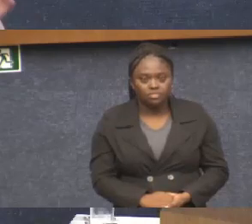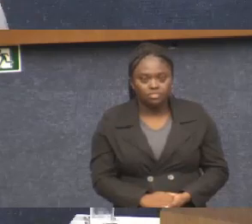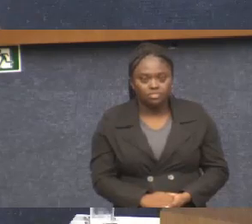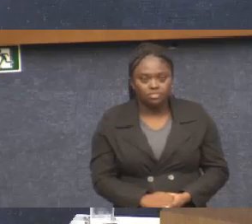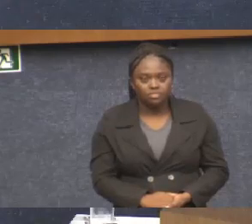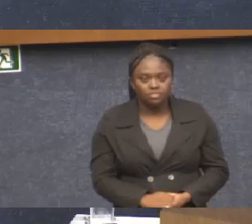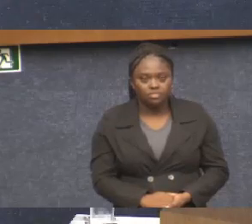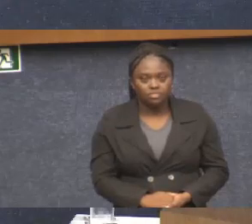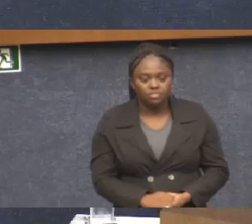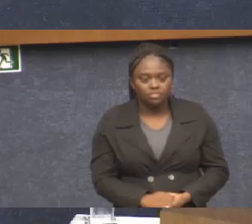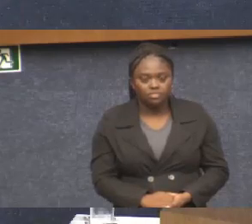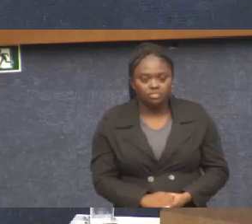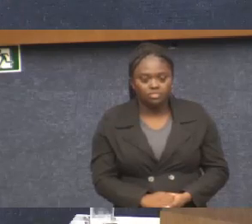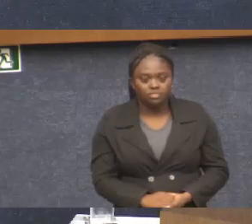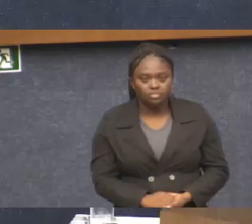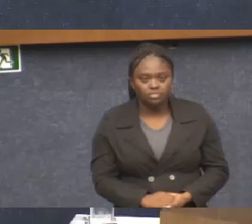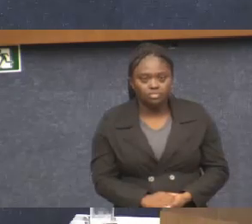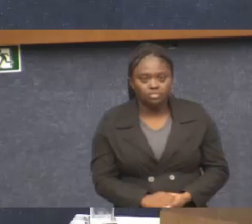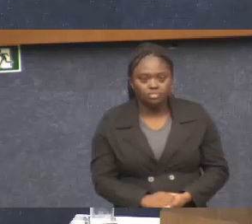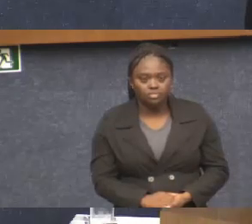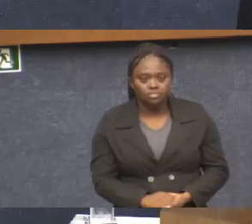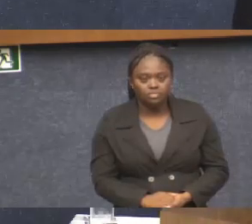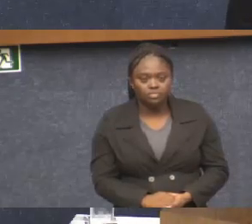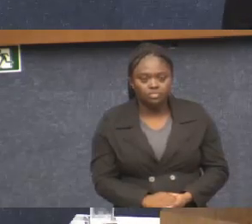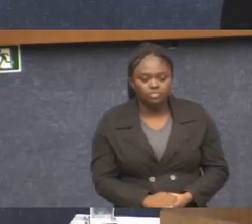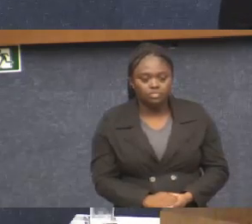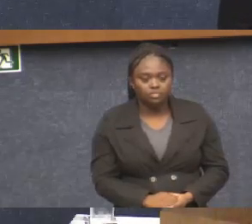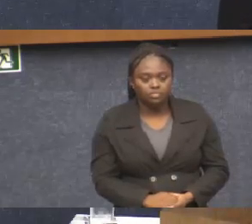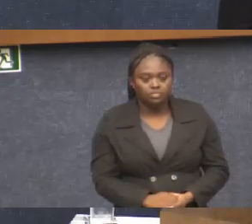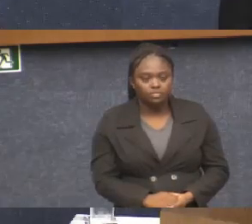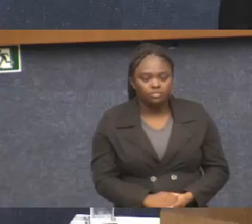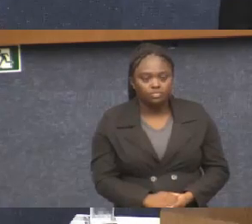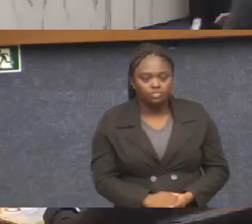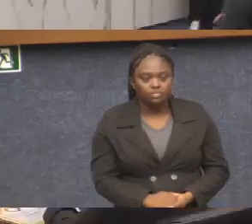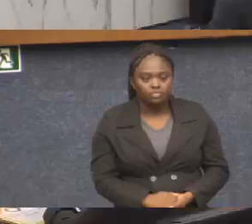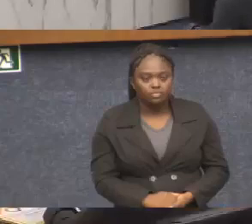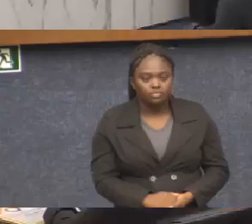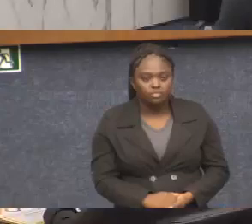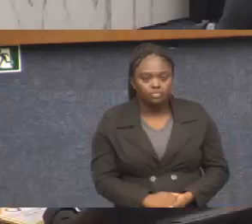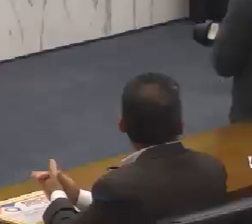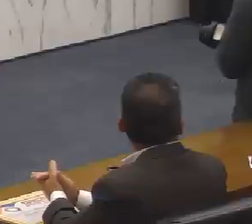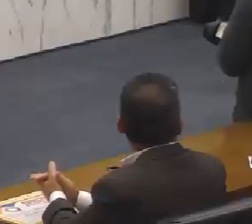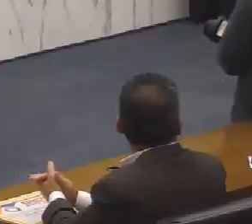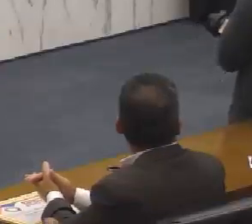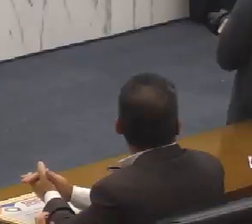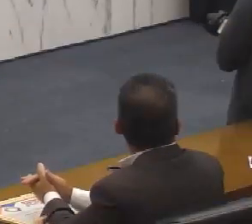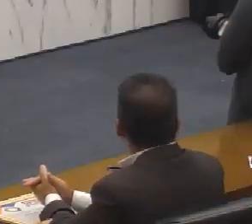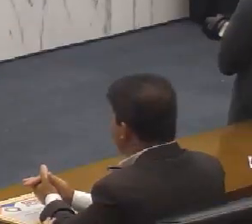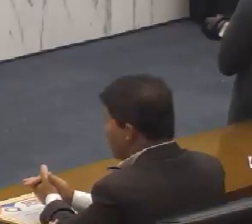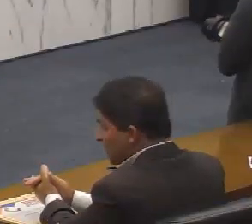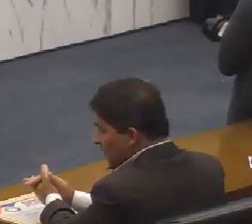Por isso eu prefiro sorrisos e os presentes que a vida trouxe pra perto de mim.